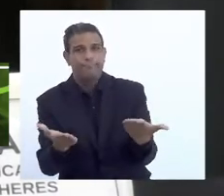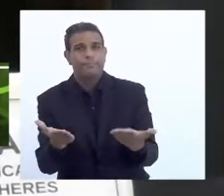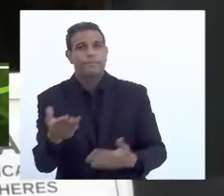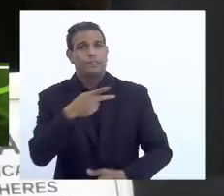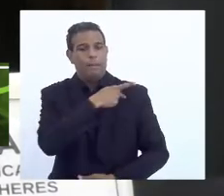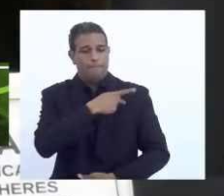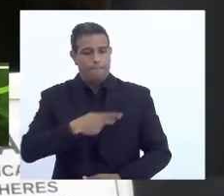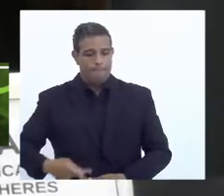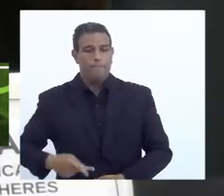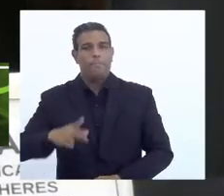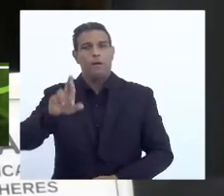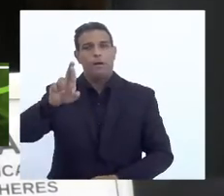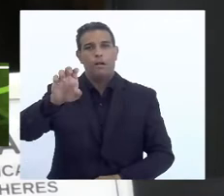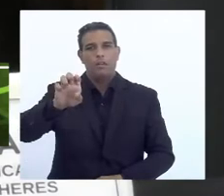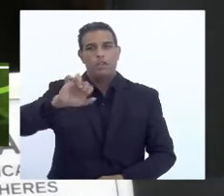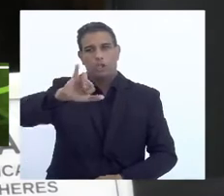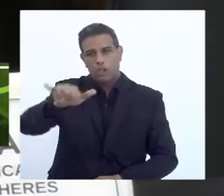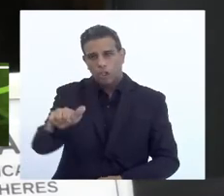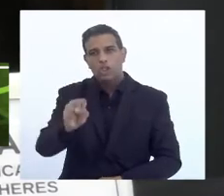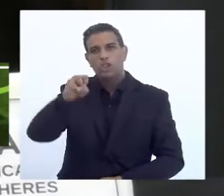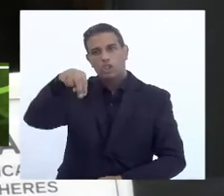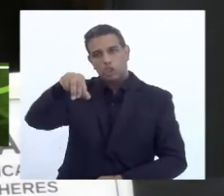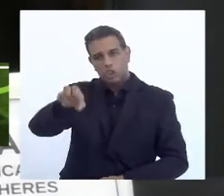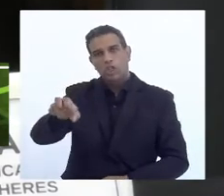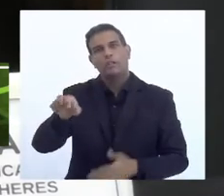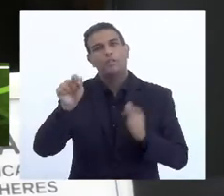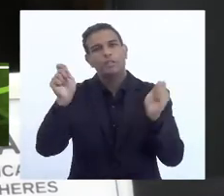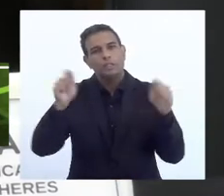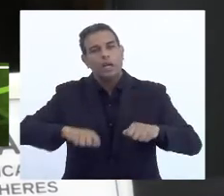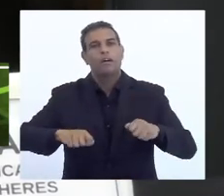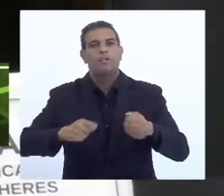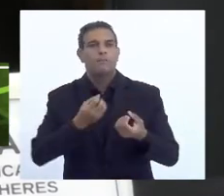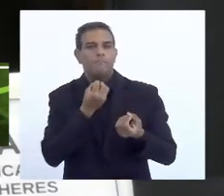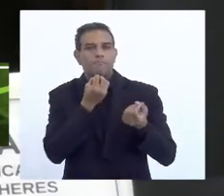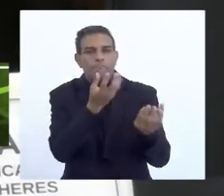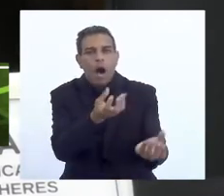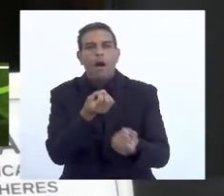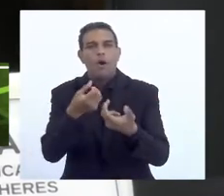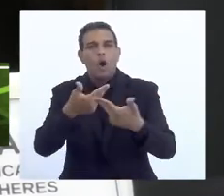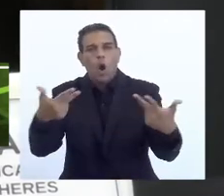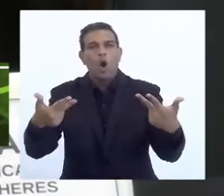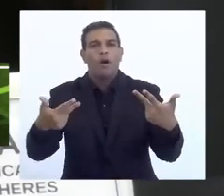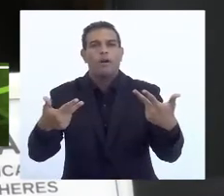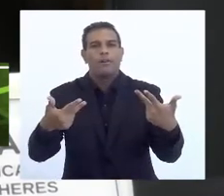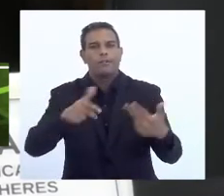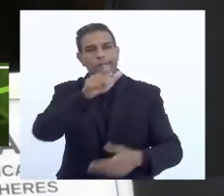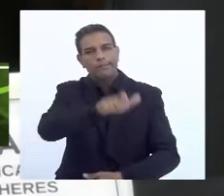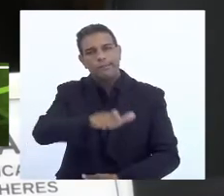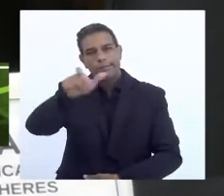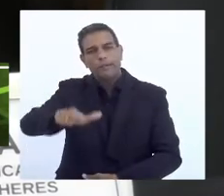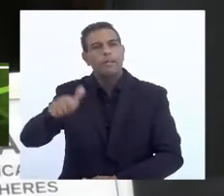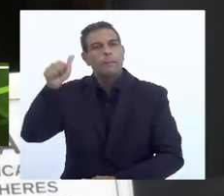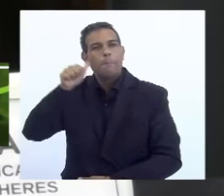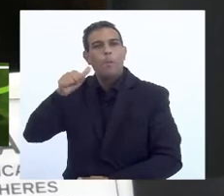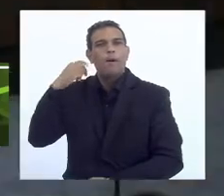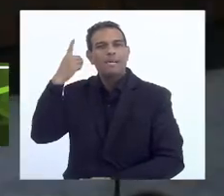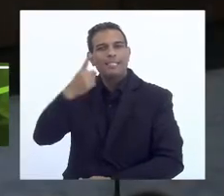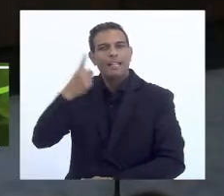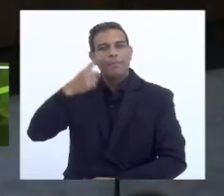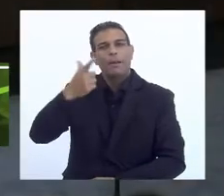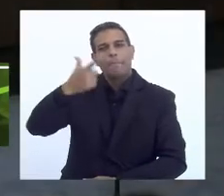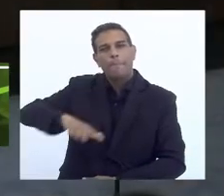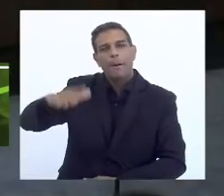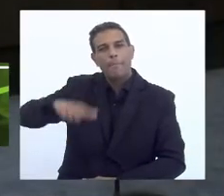presidenta Regiane, a vice-presidenta Renata. É um prazer poder estar partilhando essa mesa aqui ao lado de vocês, nossas queridas deputadas e todas as